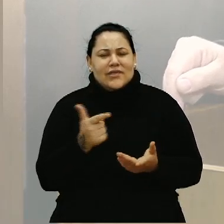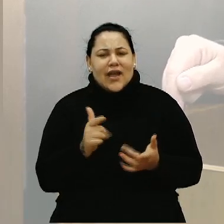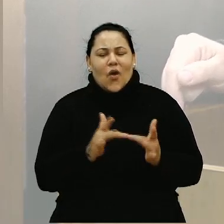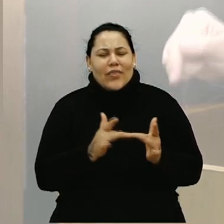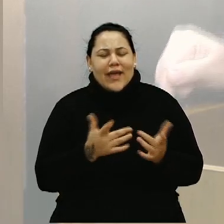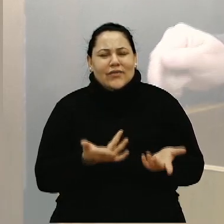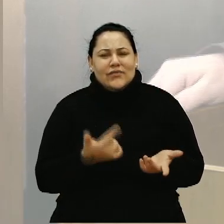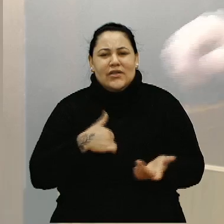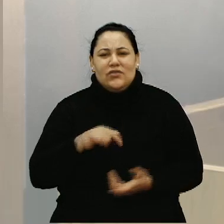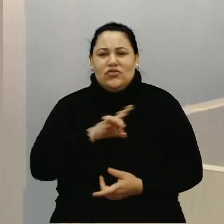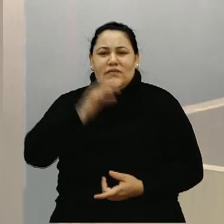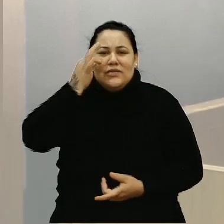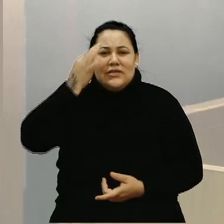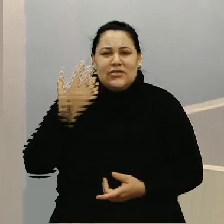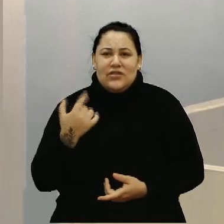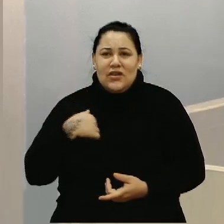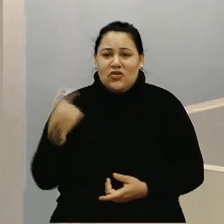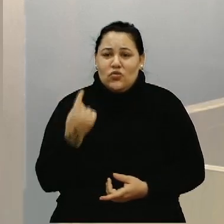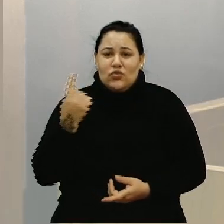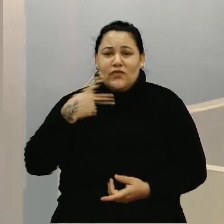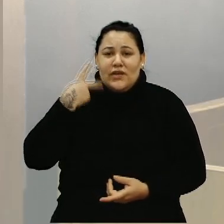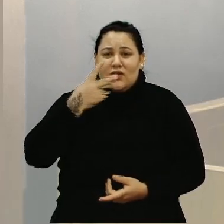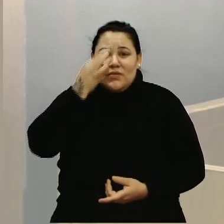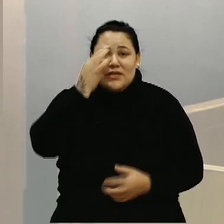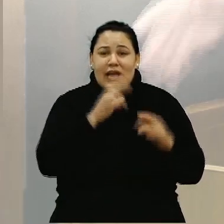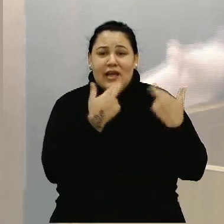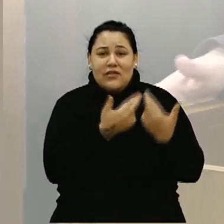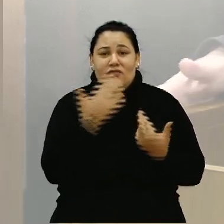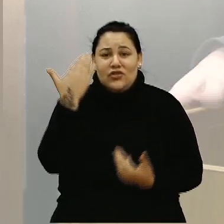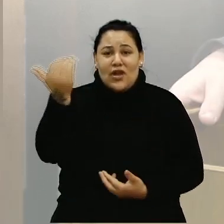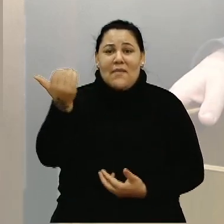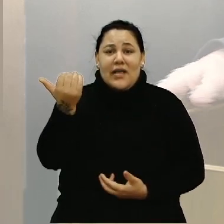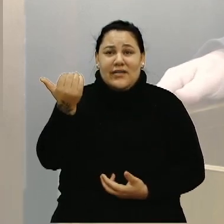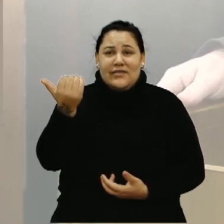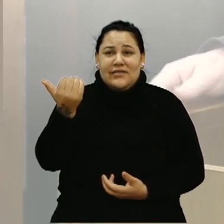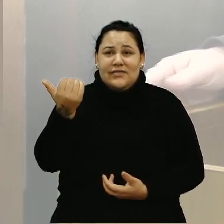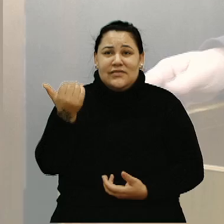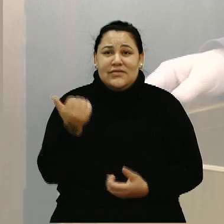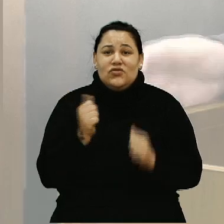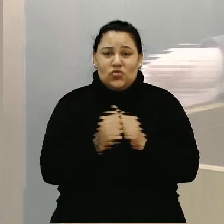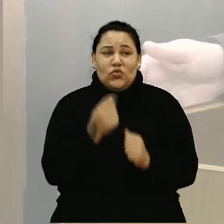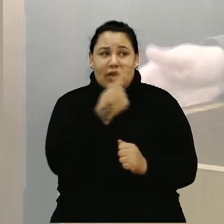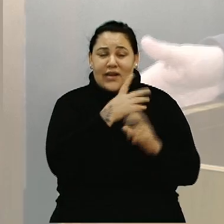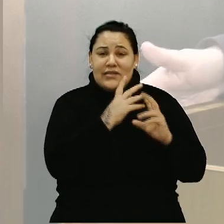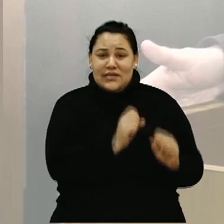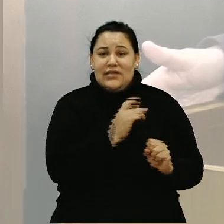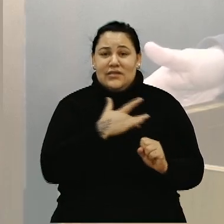inclusive, se eu não me engano, eu era o único vereador presente na reunião que foi convocada lá na Secretaria da Saúde